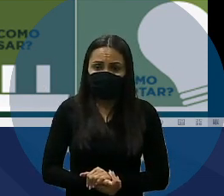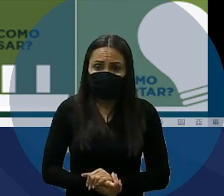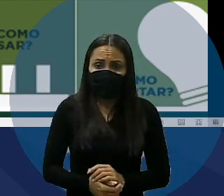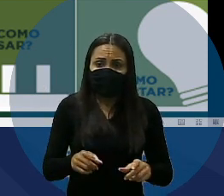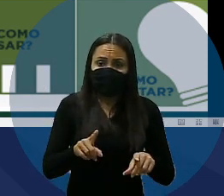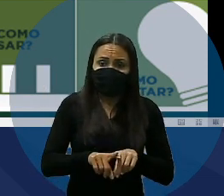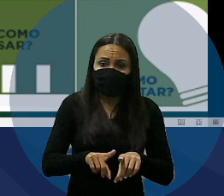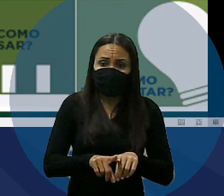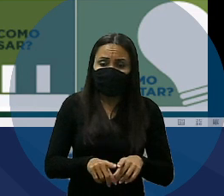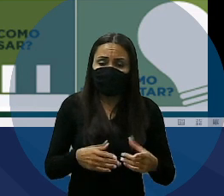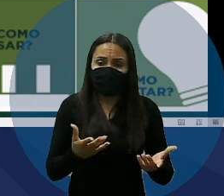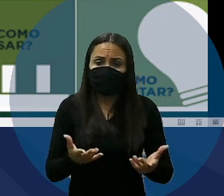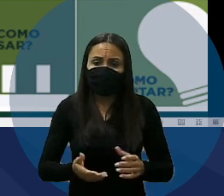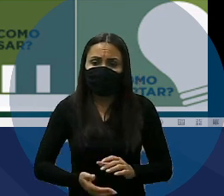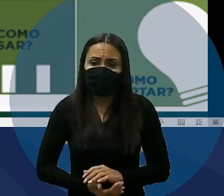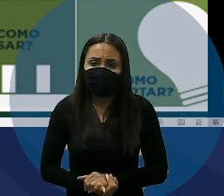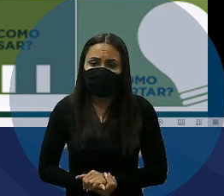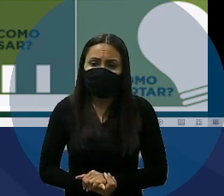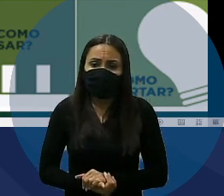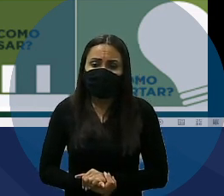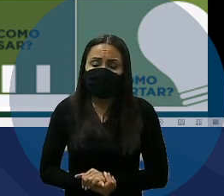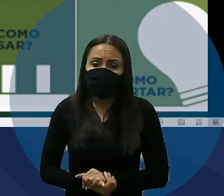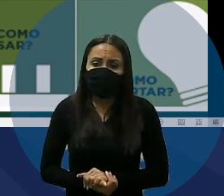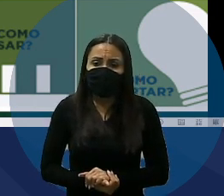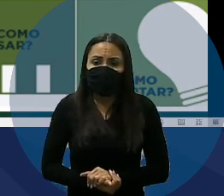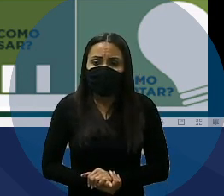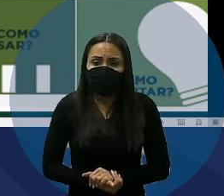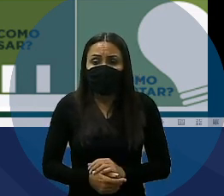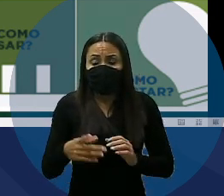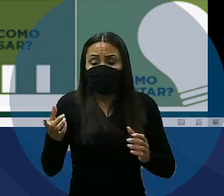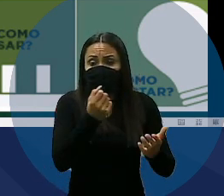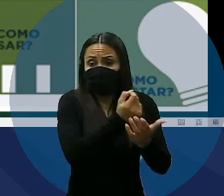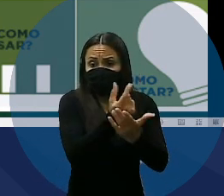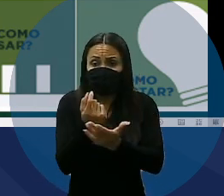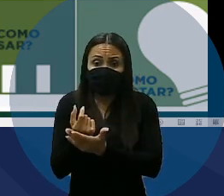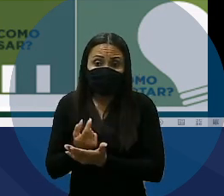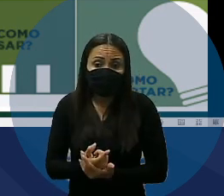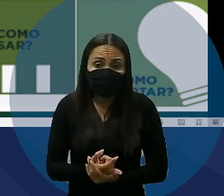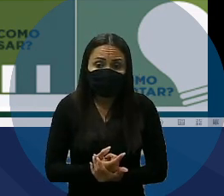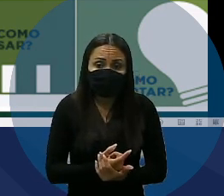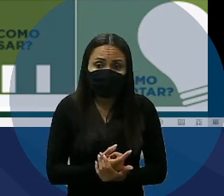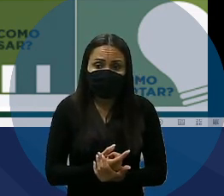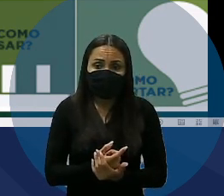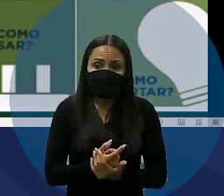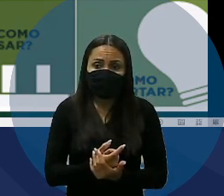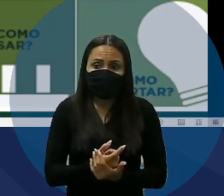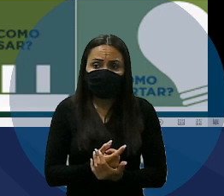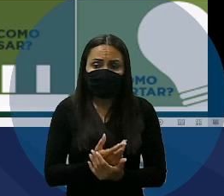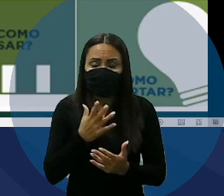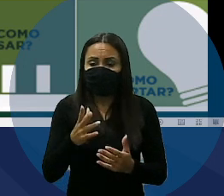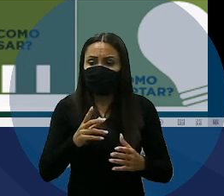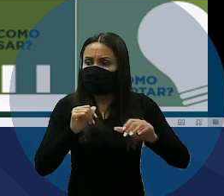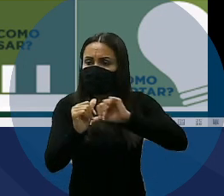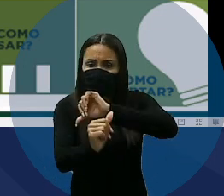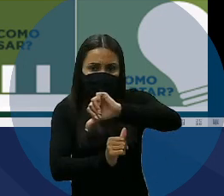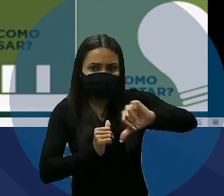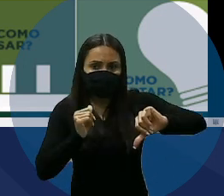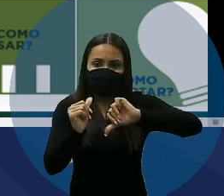usar você comprar, não ficar trocando, porque está fora